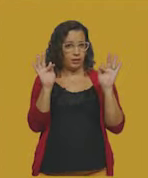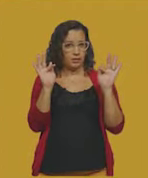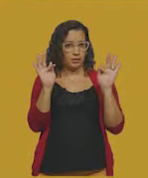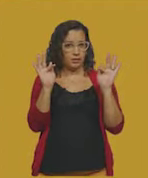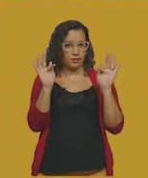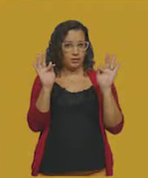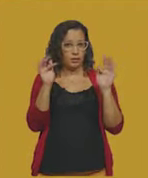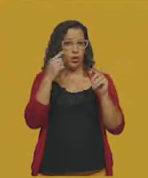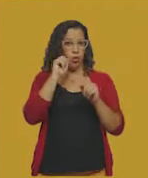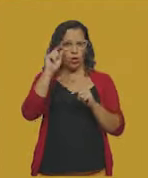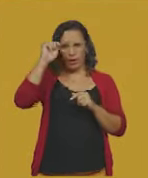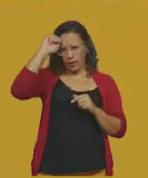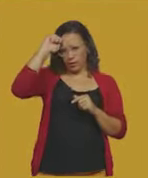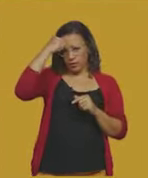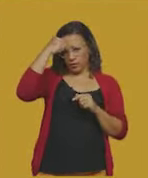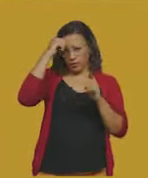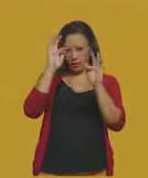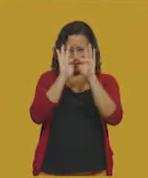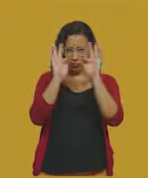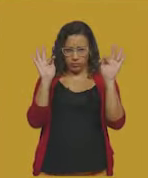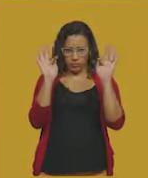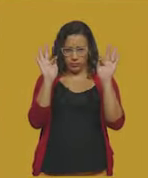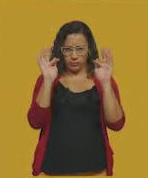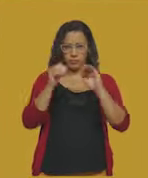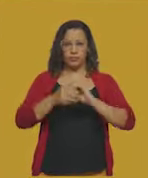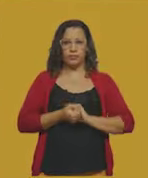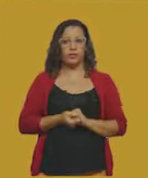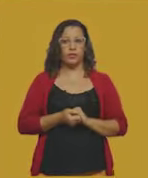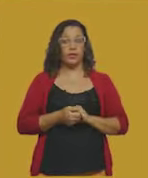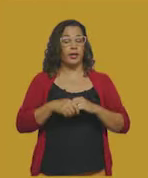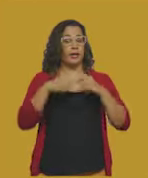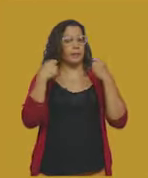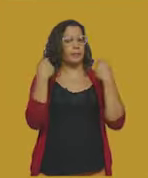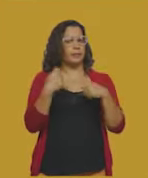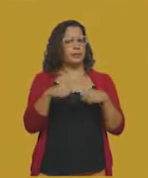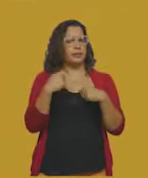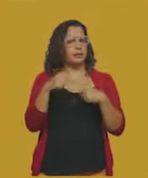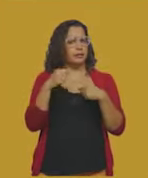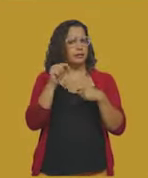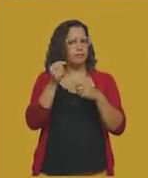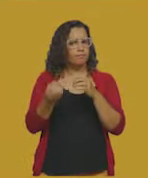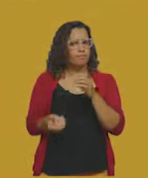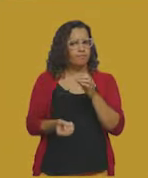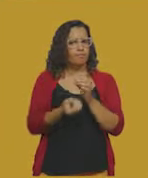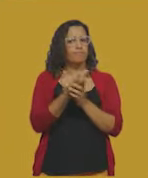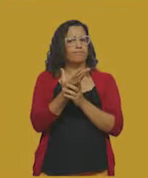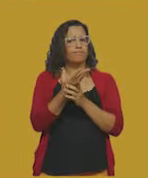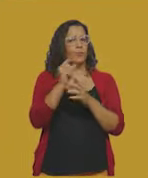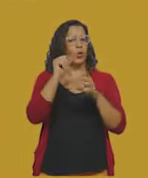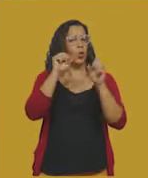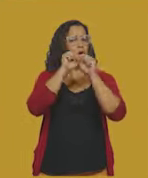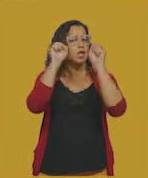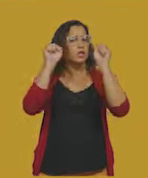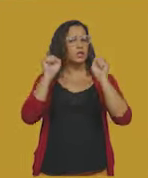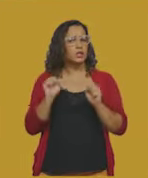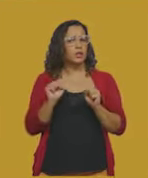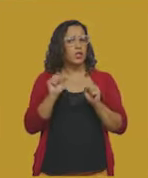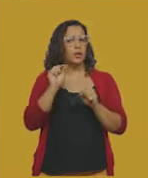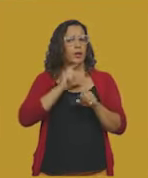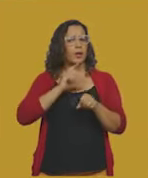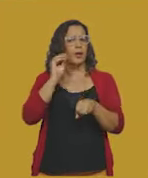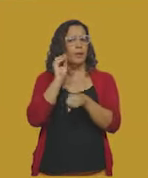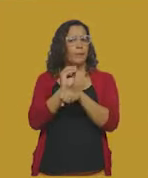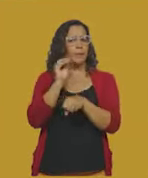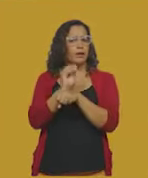está grifado e negritado, deve criar mecanismos de proteção para as